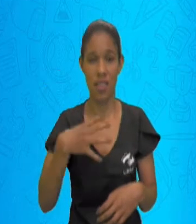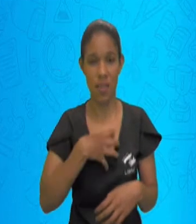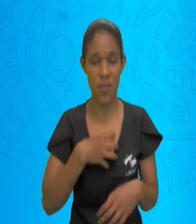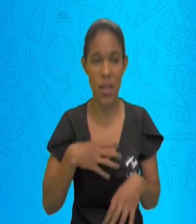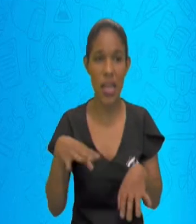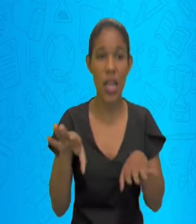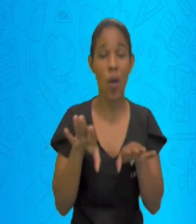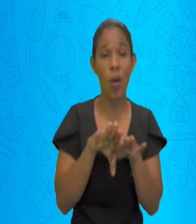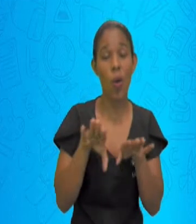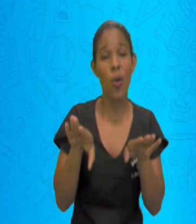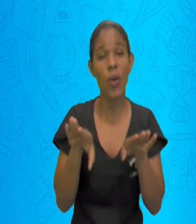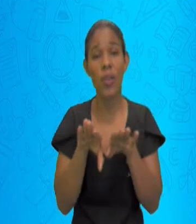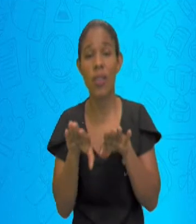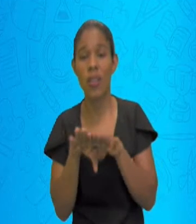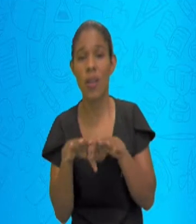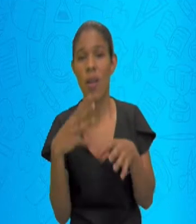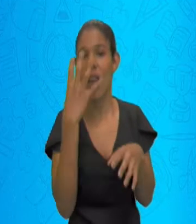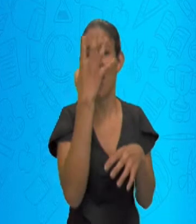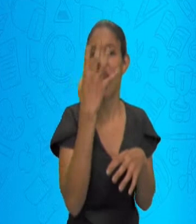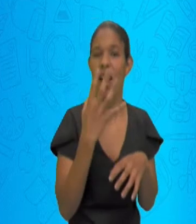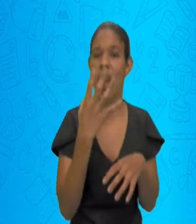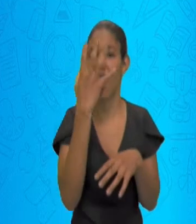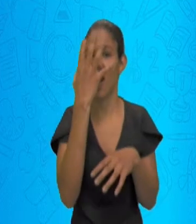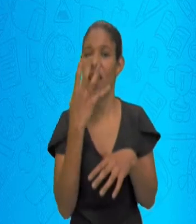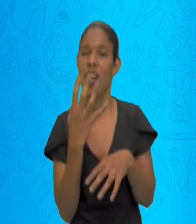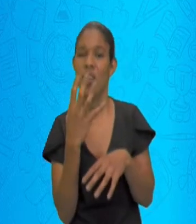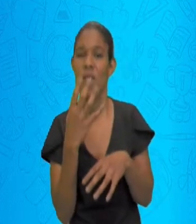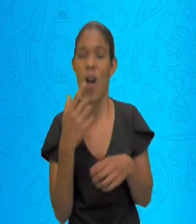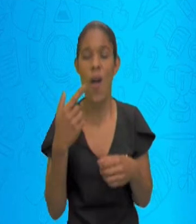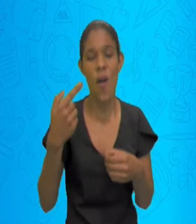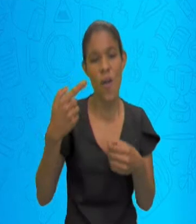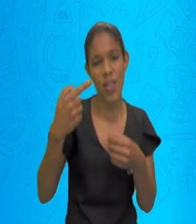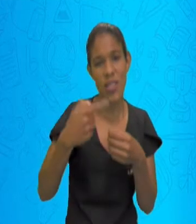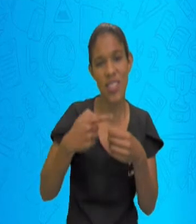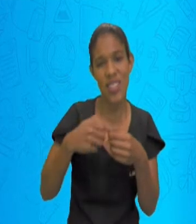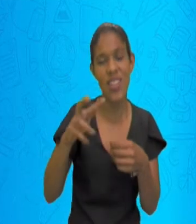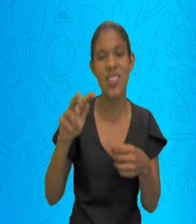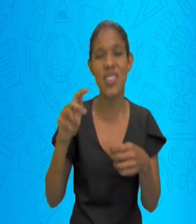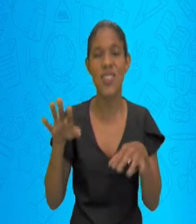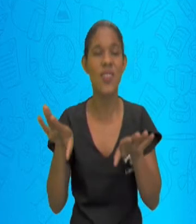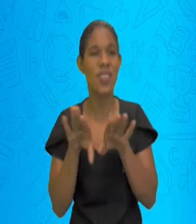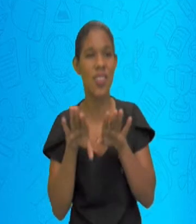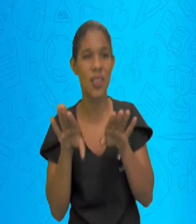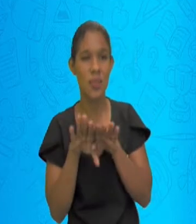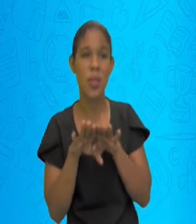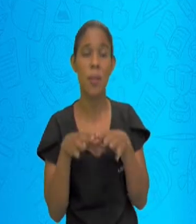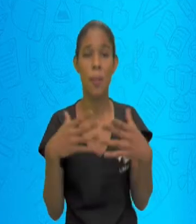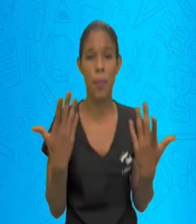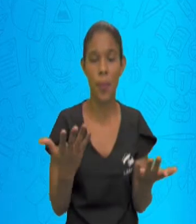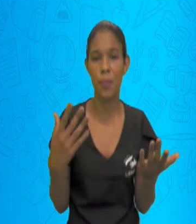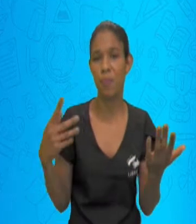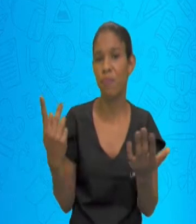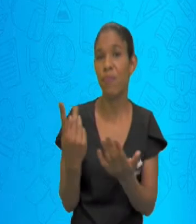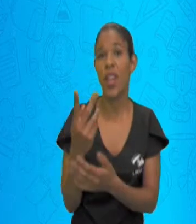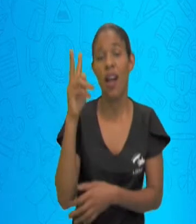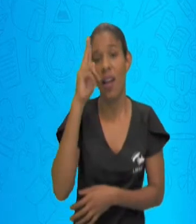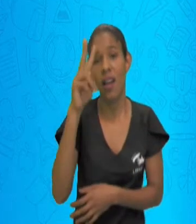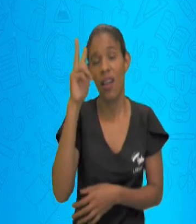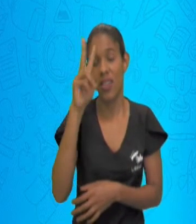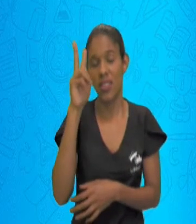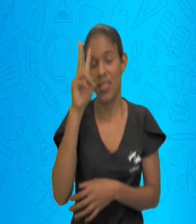história, né, do nosso povo. E a história do carnaval no Brasil iniciou-se no período colonial. Uma das